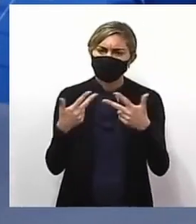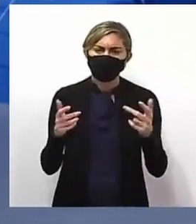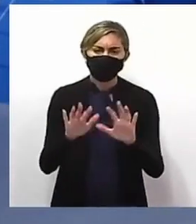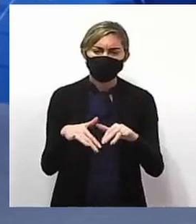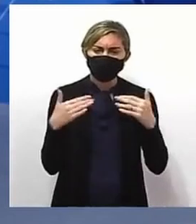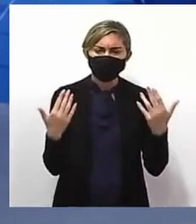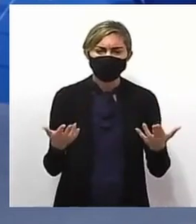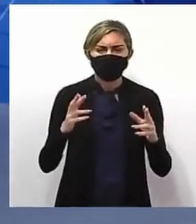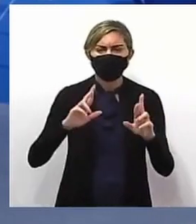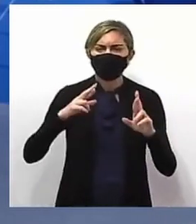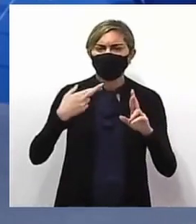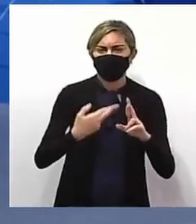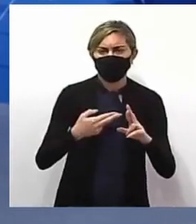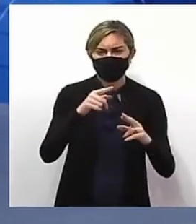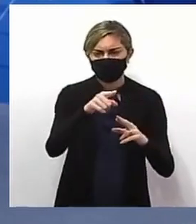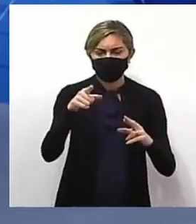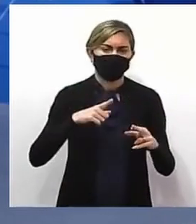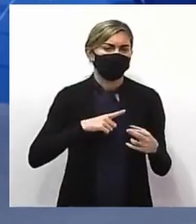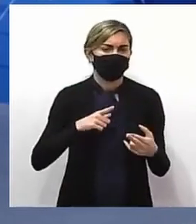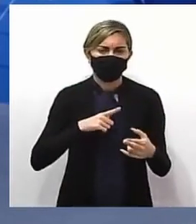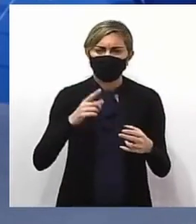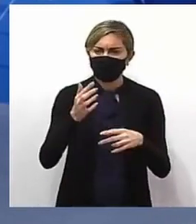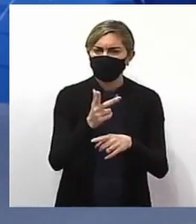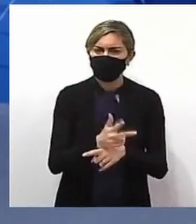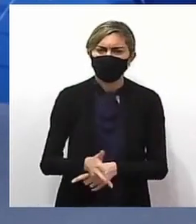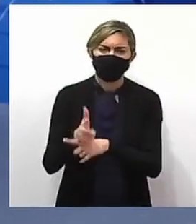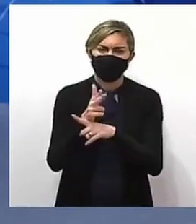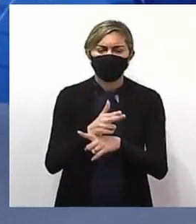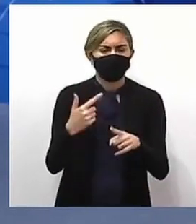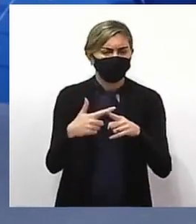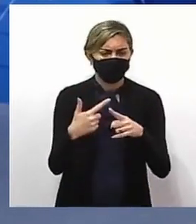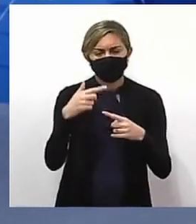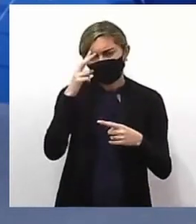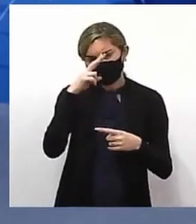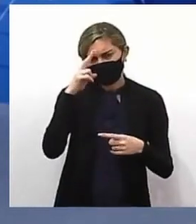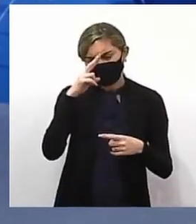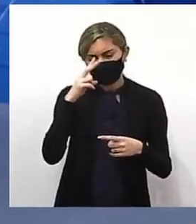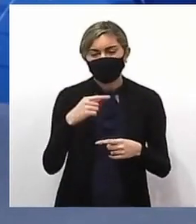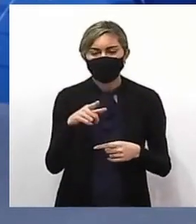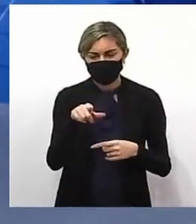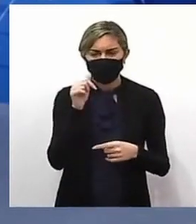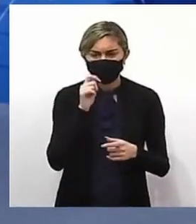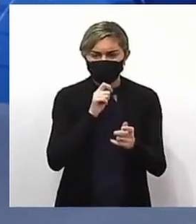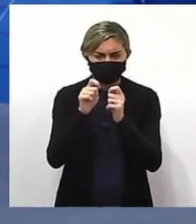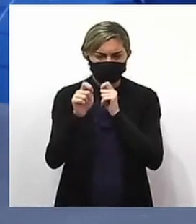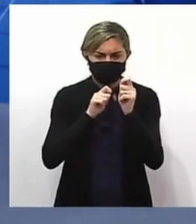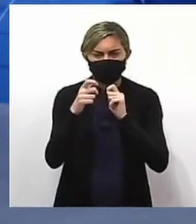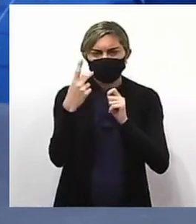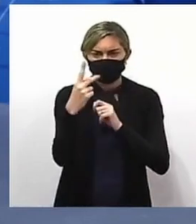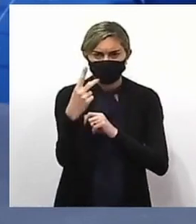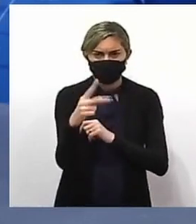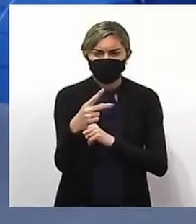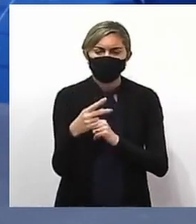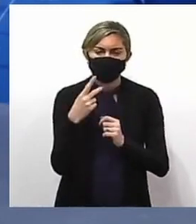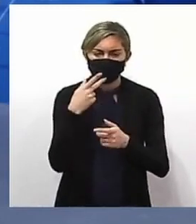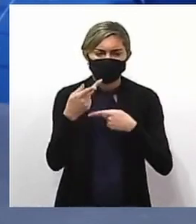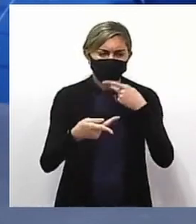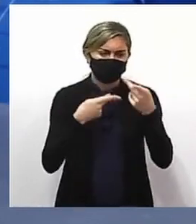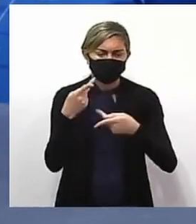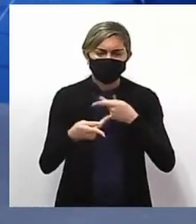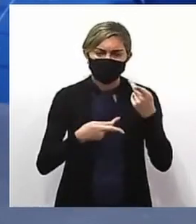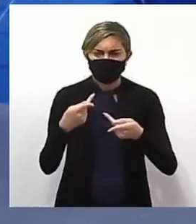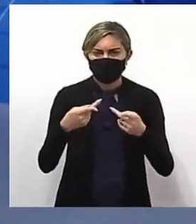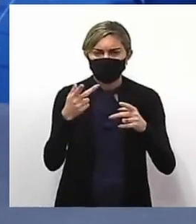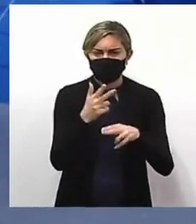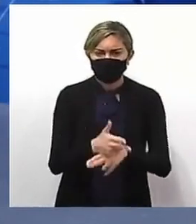foram as referências que você teve para o filme? Porque eu lembro que eu vi uma entrevista tua e você falava sobre o